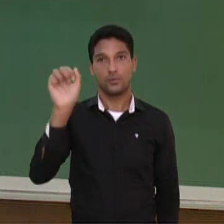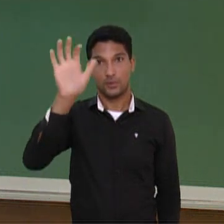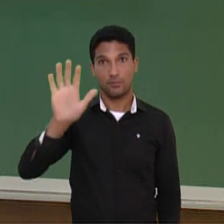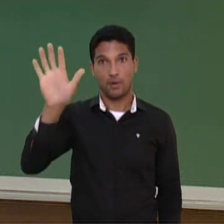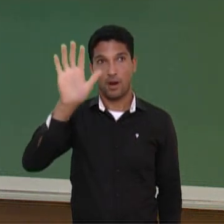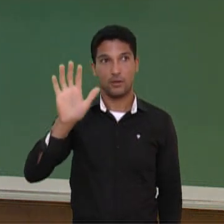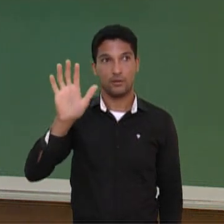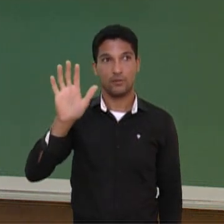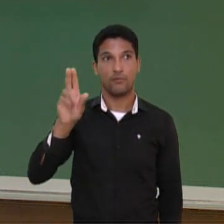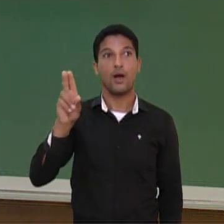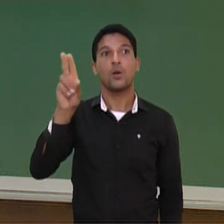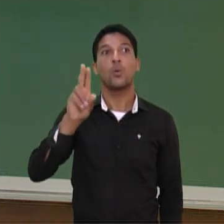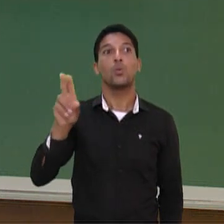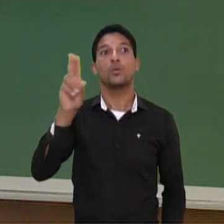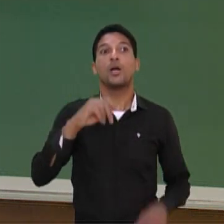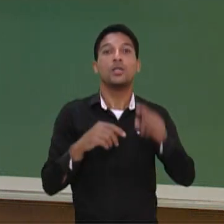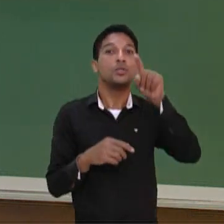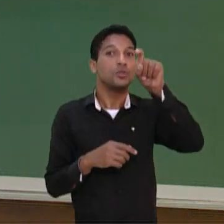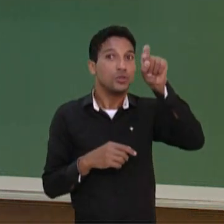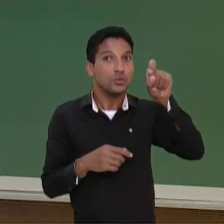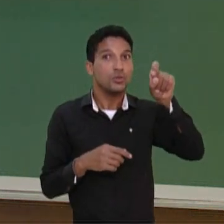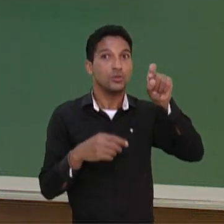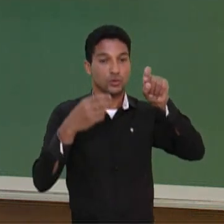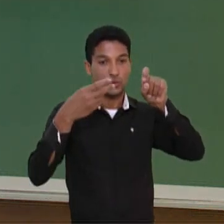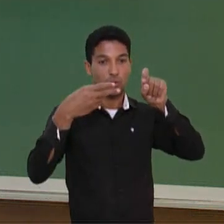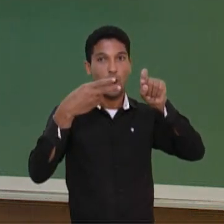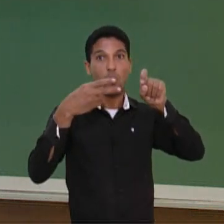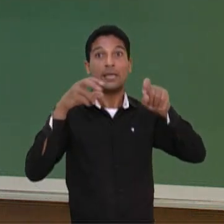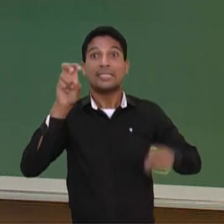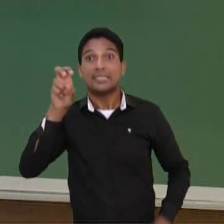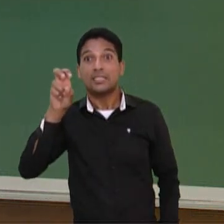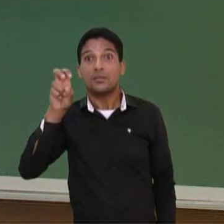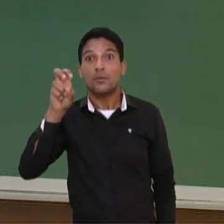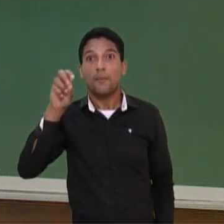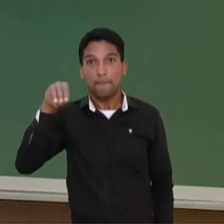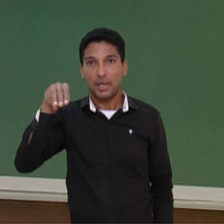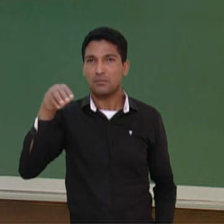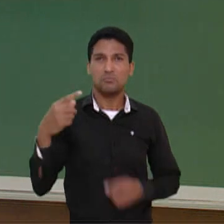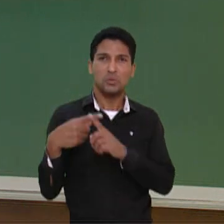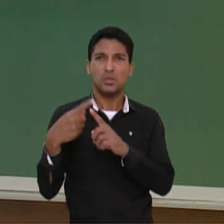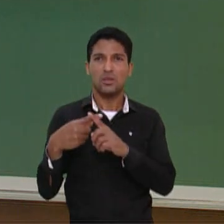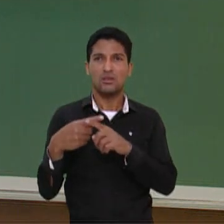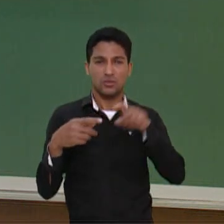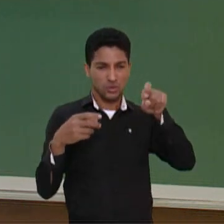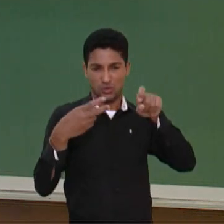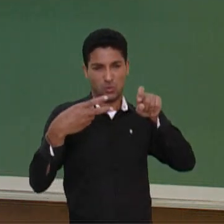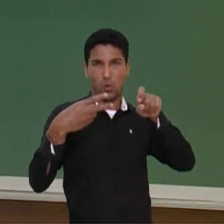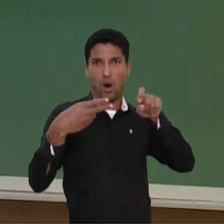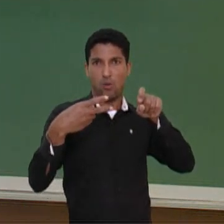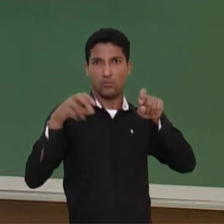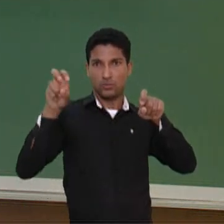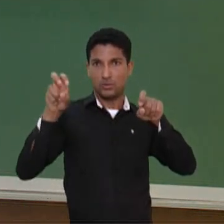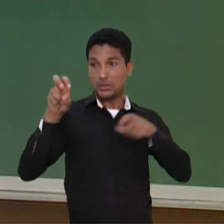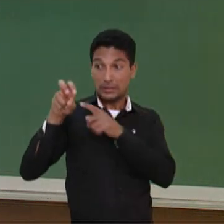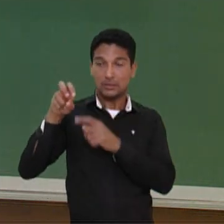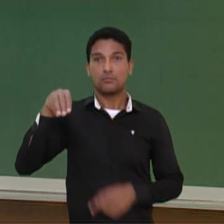Vou utilizar o meu x igual a 5 metros. Por que eu vou utilizar esse x igual a 5 metros? Vou imaginar o seguinte,